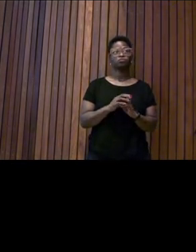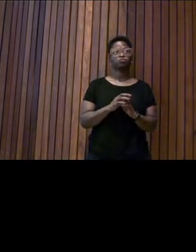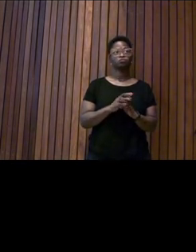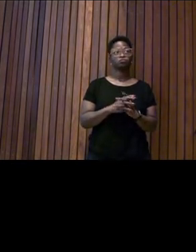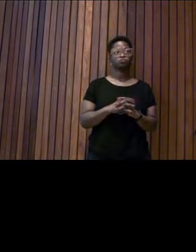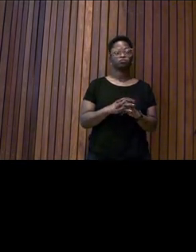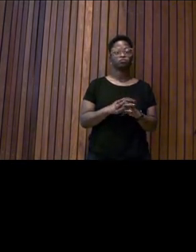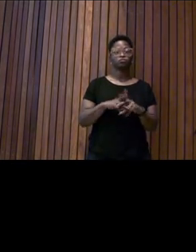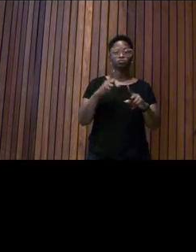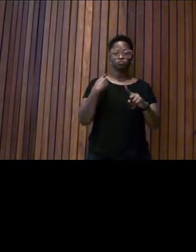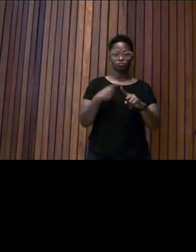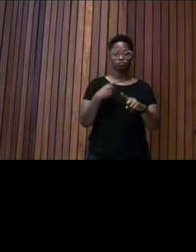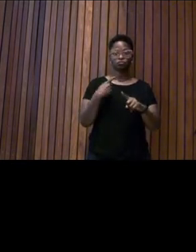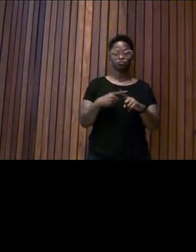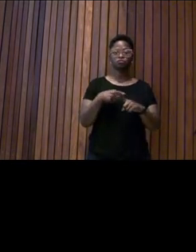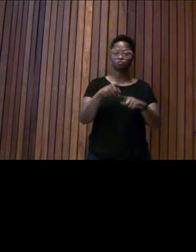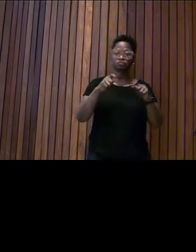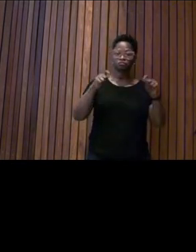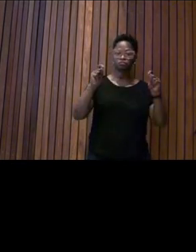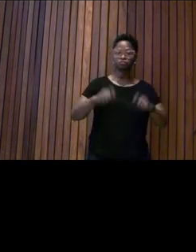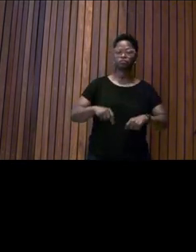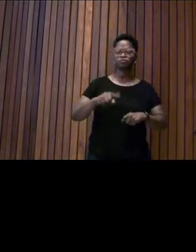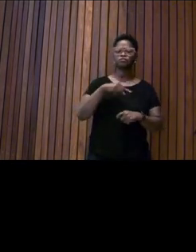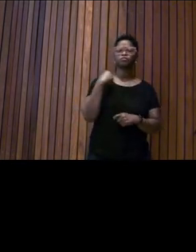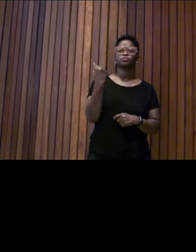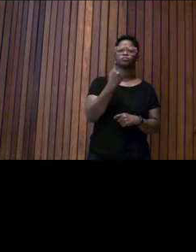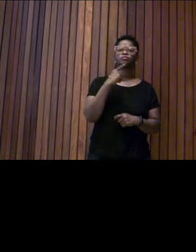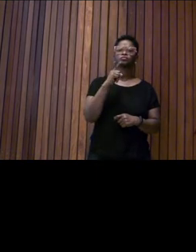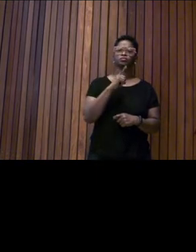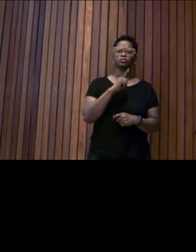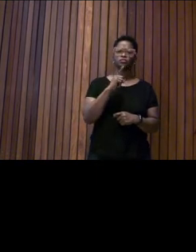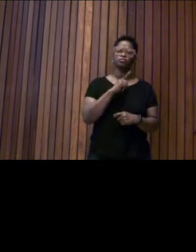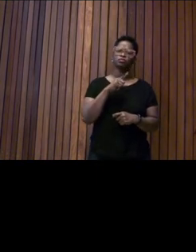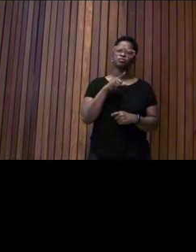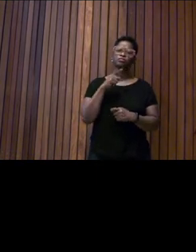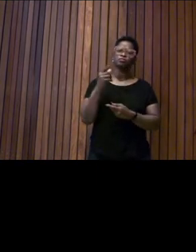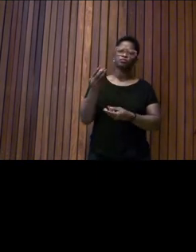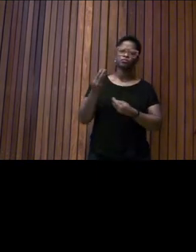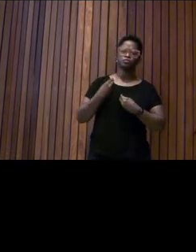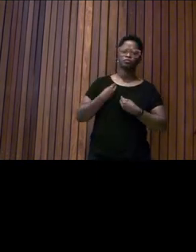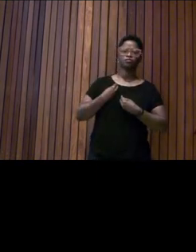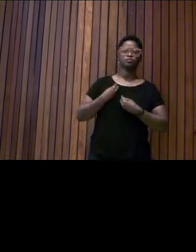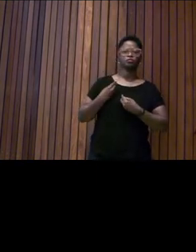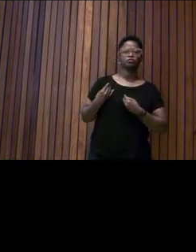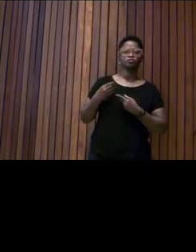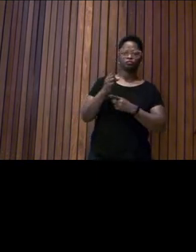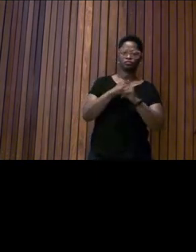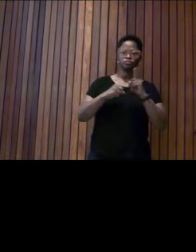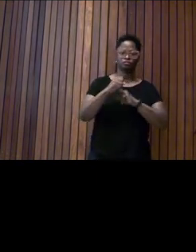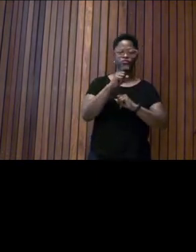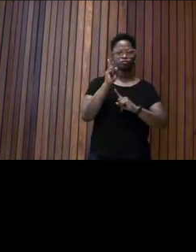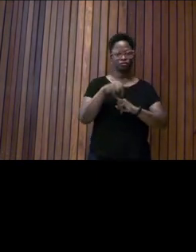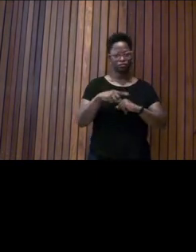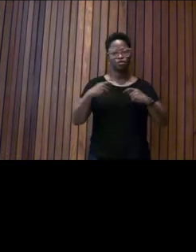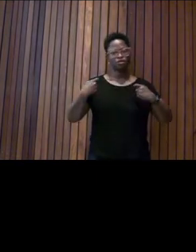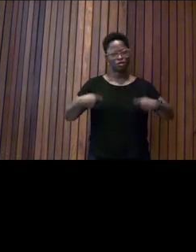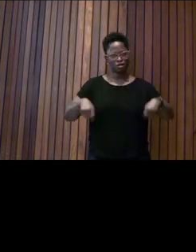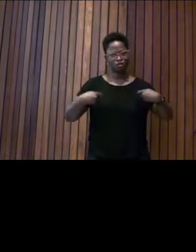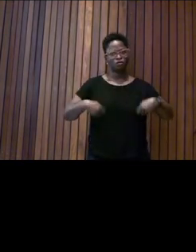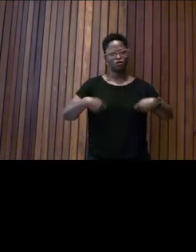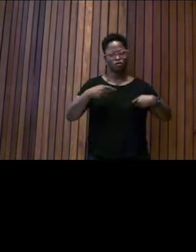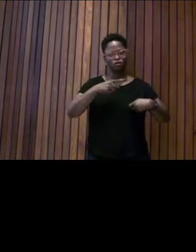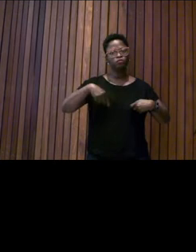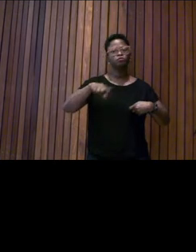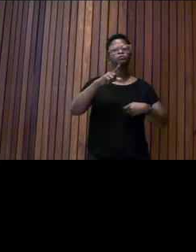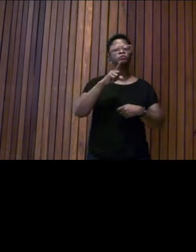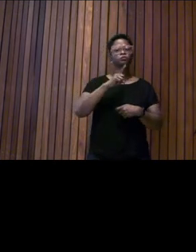porque eu acho que, assim, essa possibilidade da gente ter, né, esse retorno social, eu acho que foi um elemento que a gente